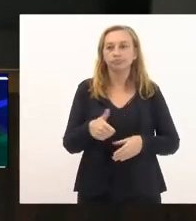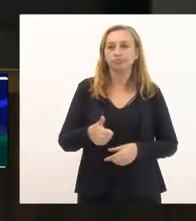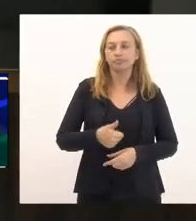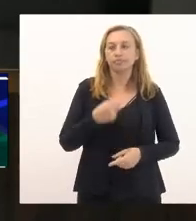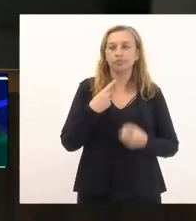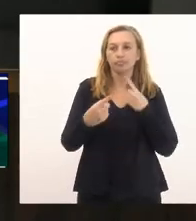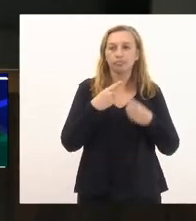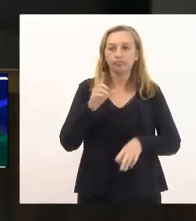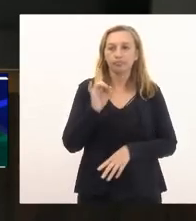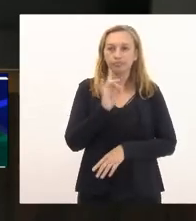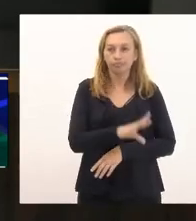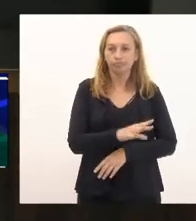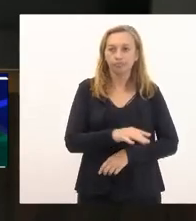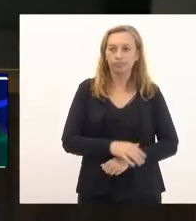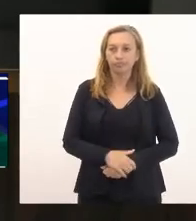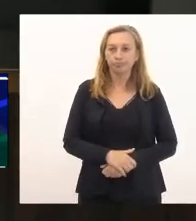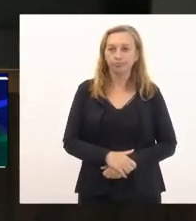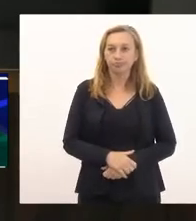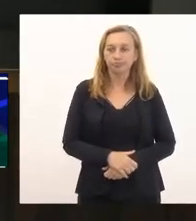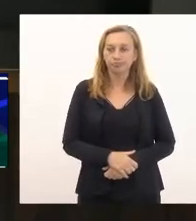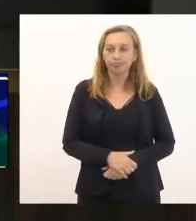única para discussão, única para